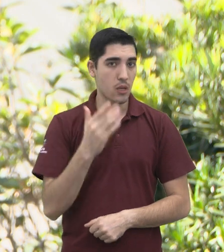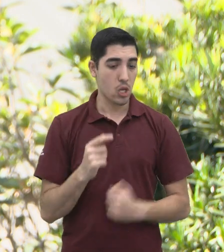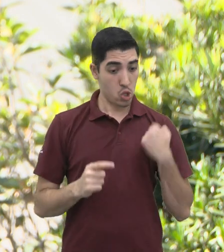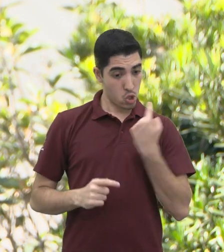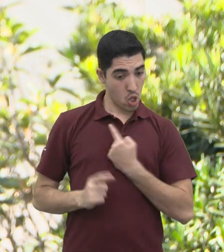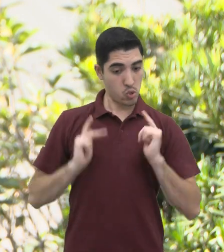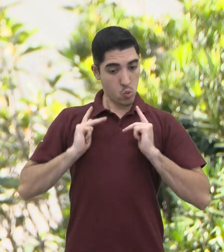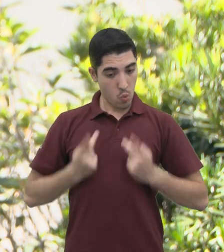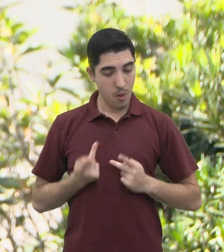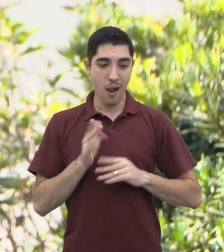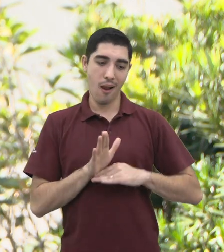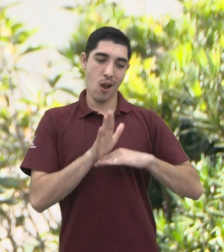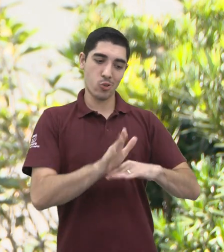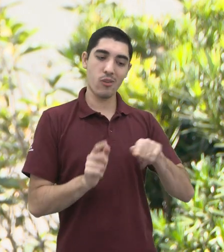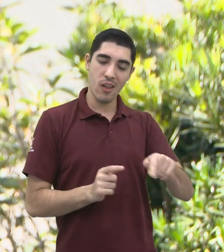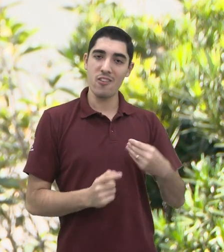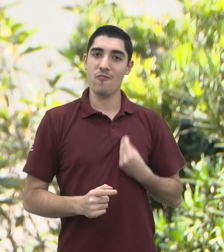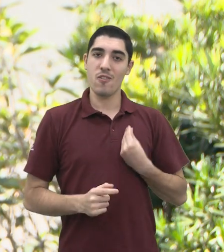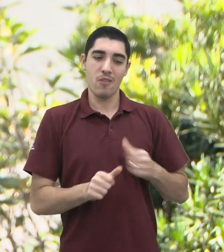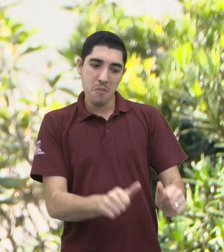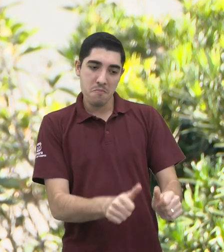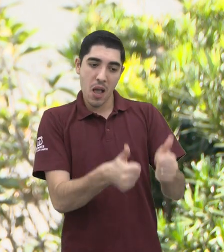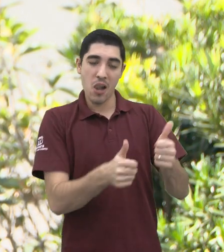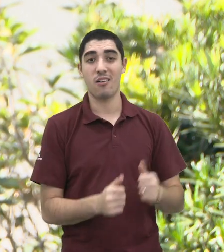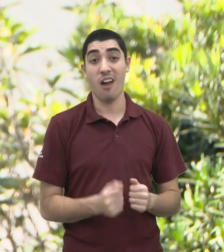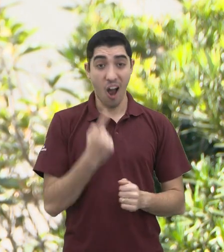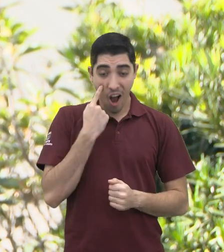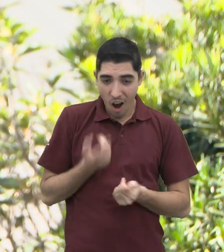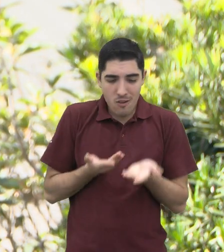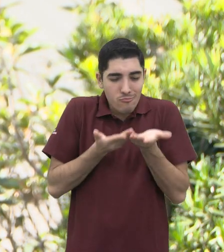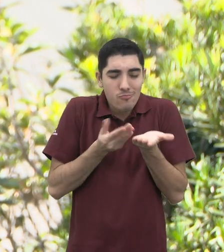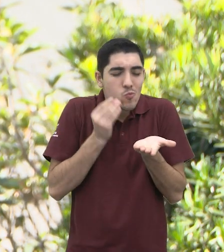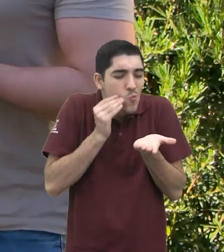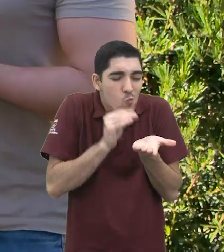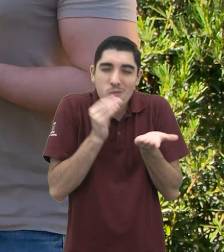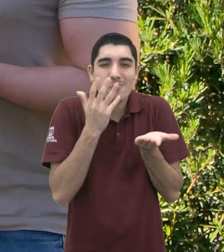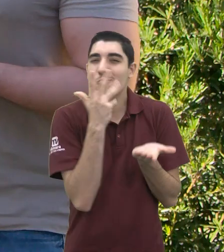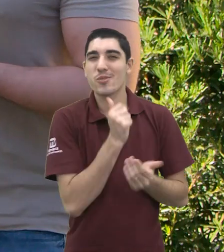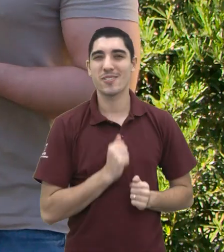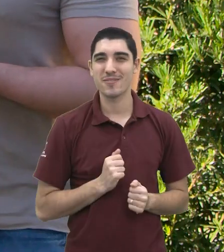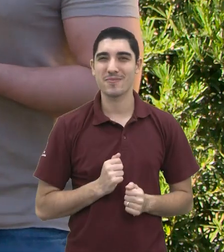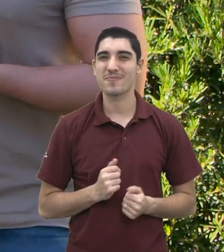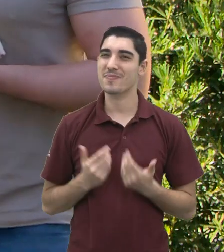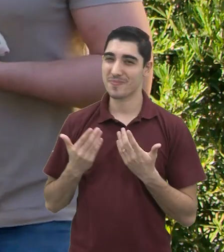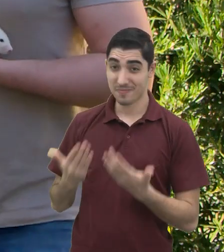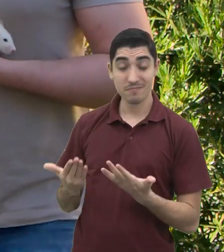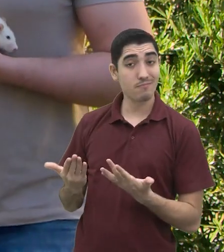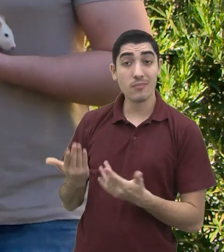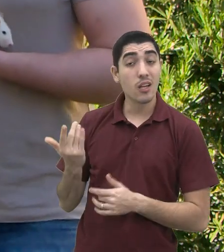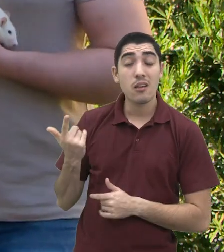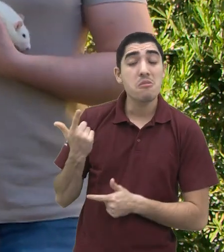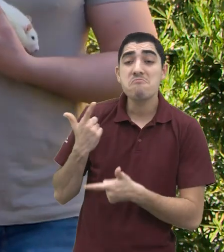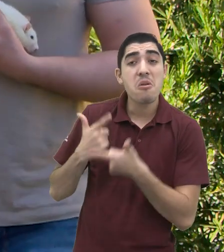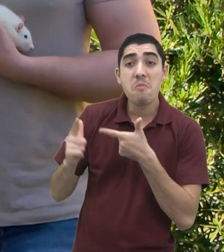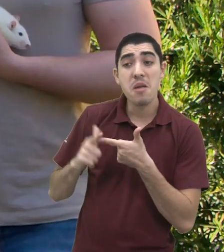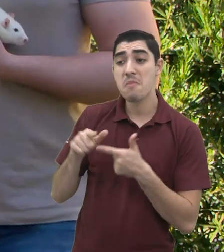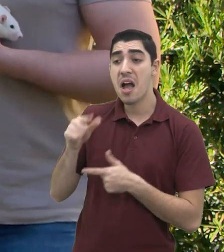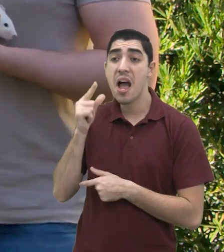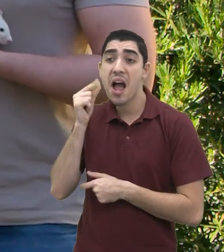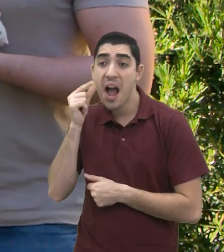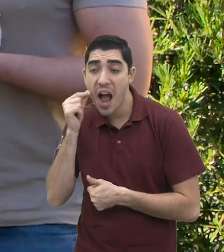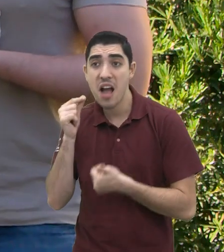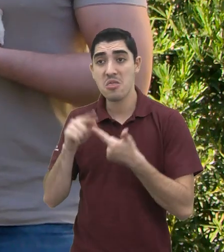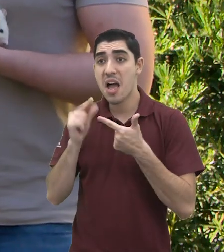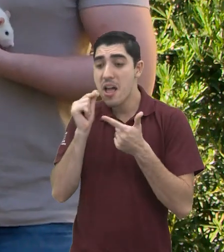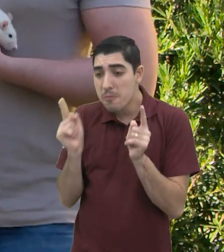acaba beneficiando eles de alguma forma, né? Então eles ficam assim, ó, bonitinhos. E não importa, gente,